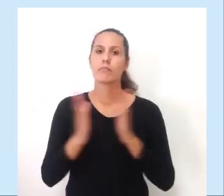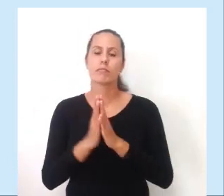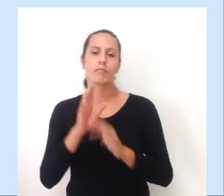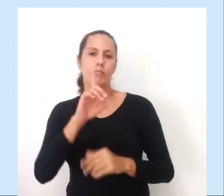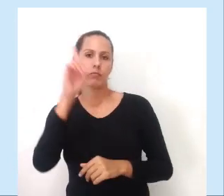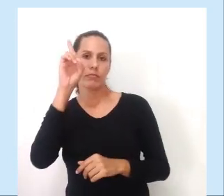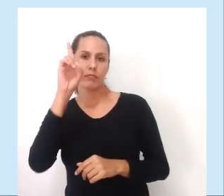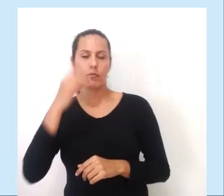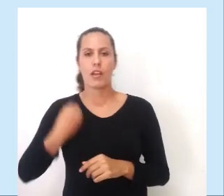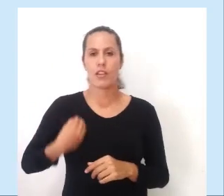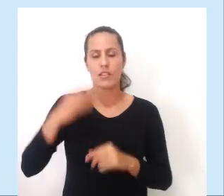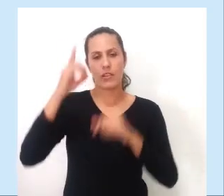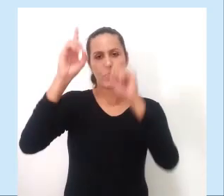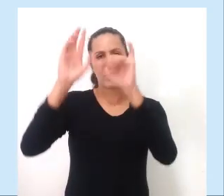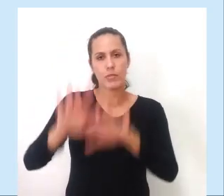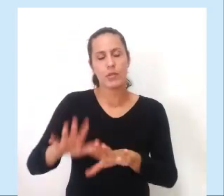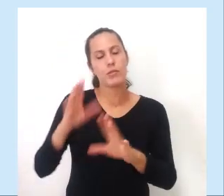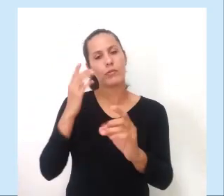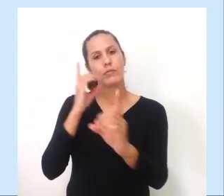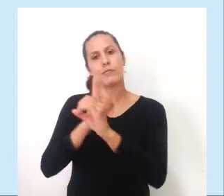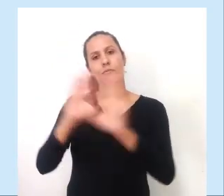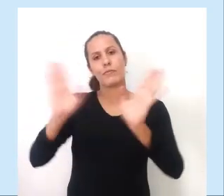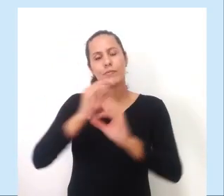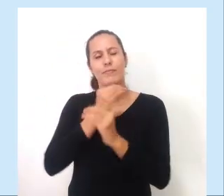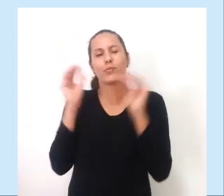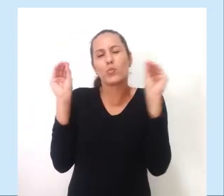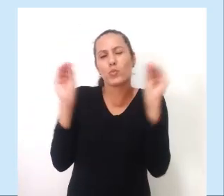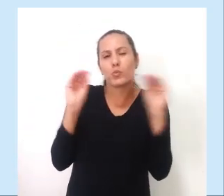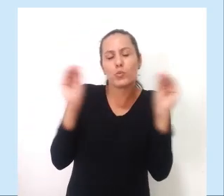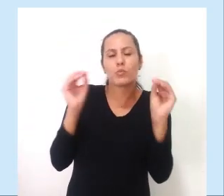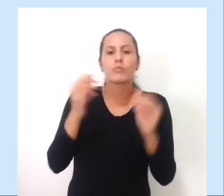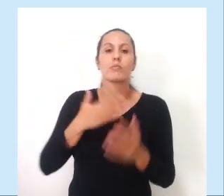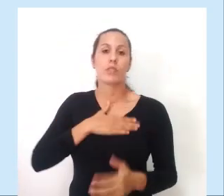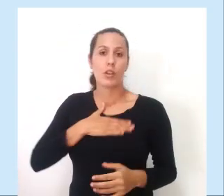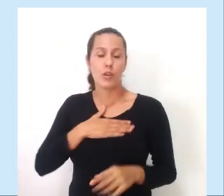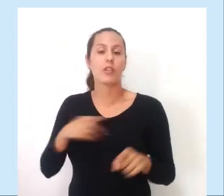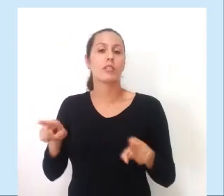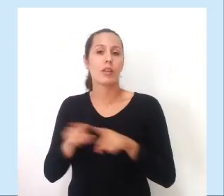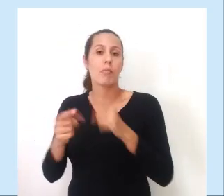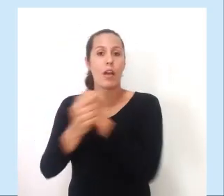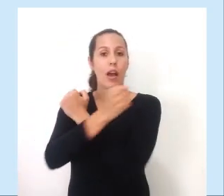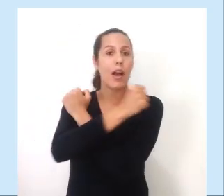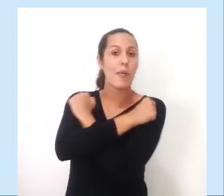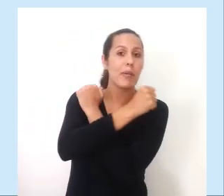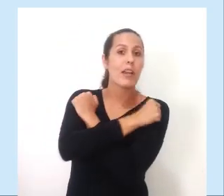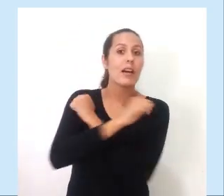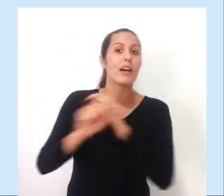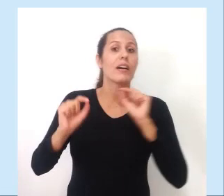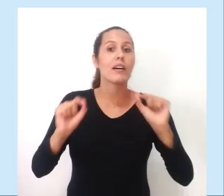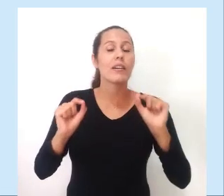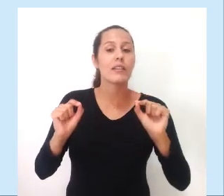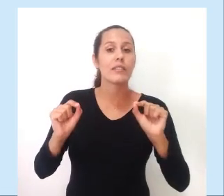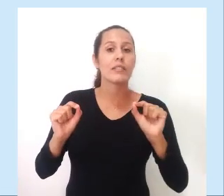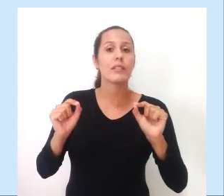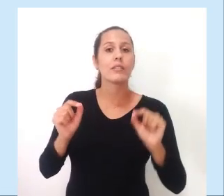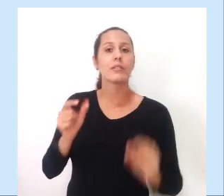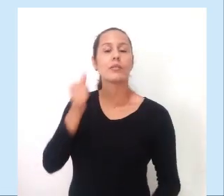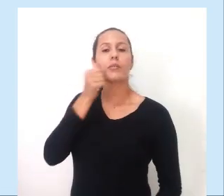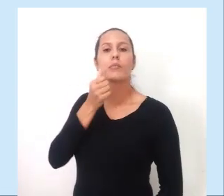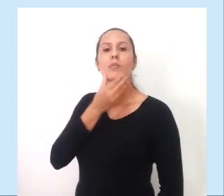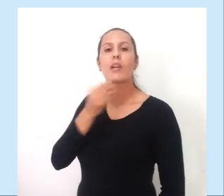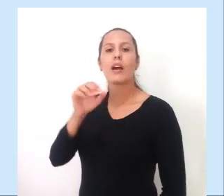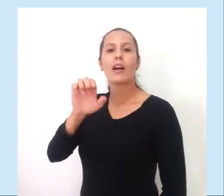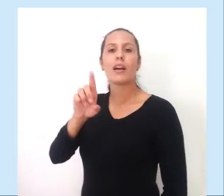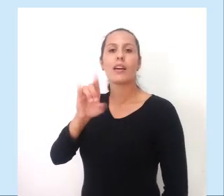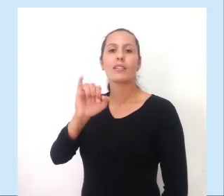ok? Então, fiquem com Deus. Até a próxima, um cheiro no coração. E eu gostaria também de mandar um